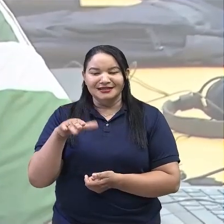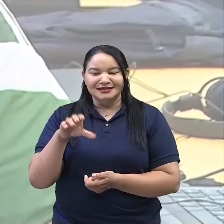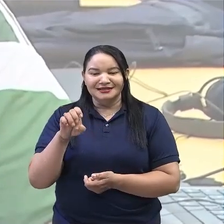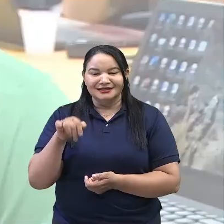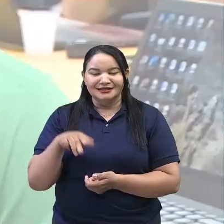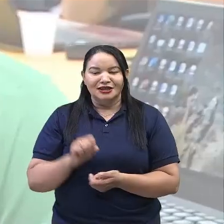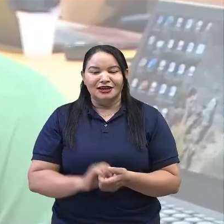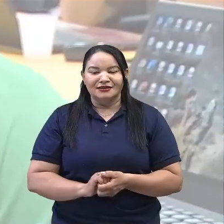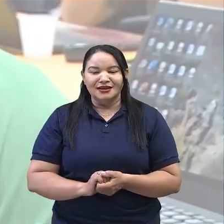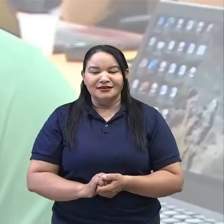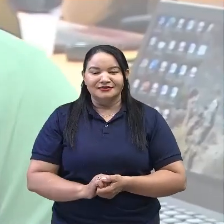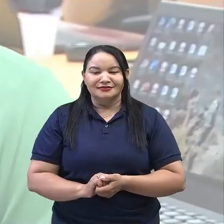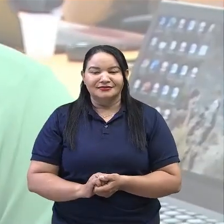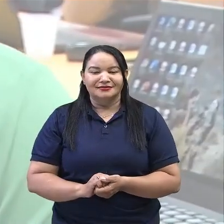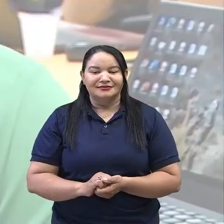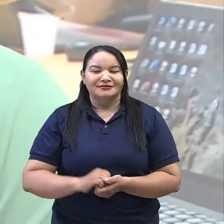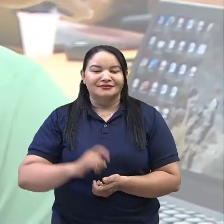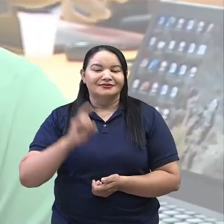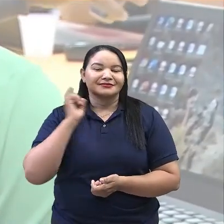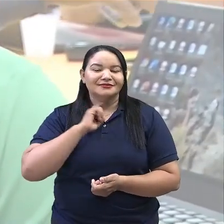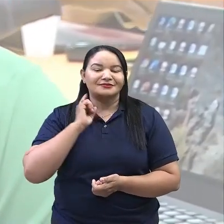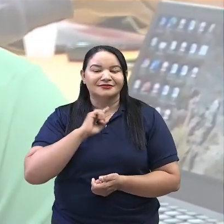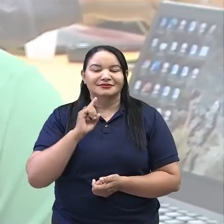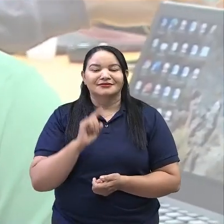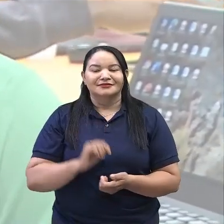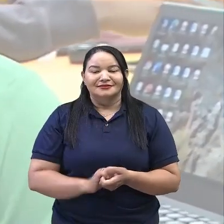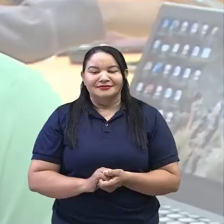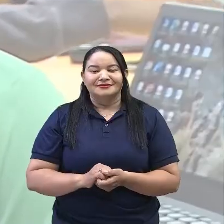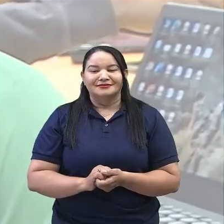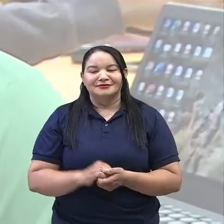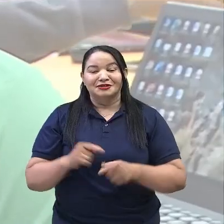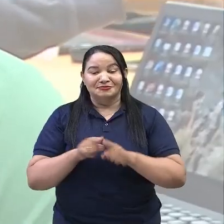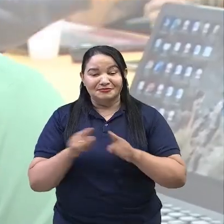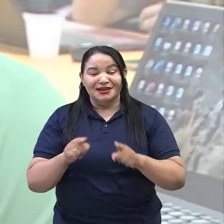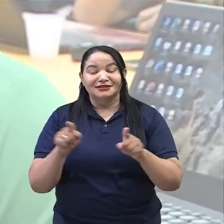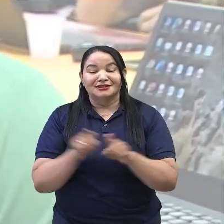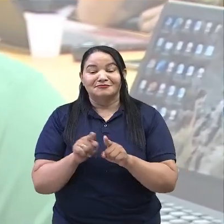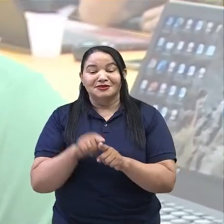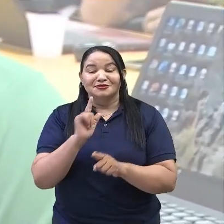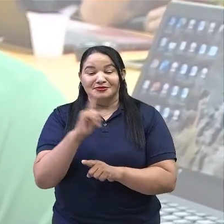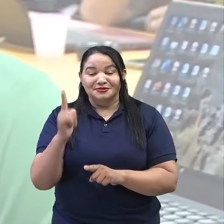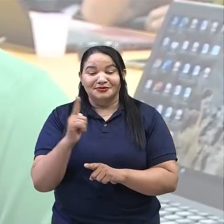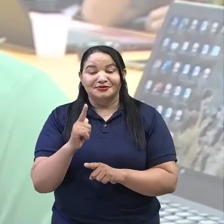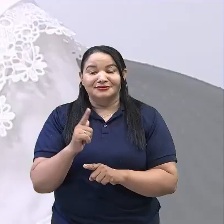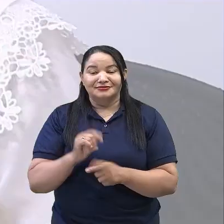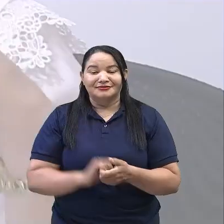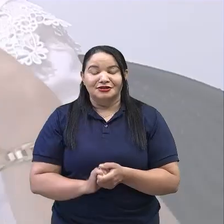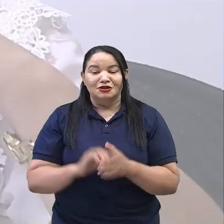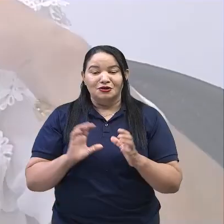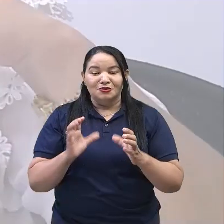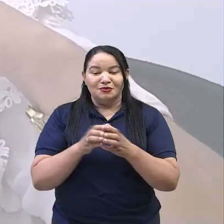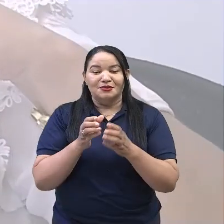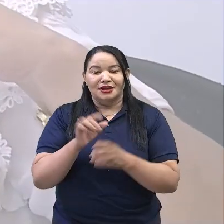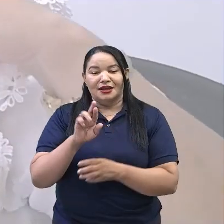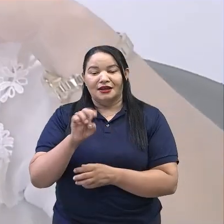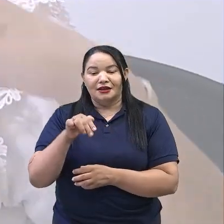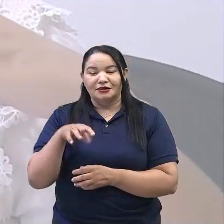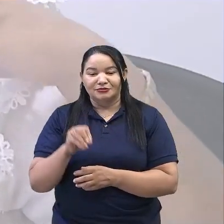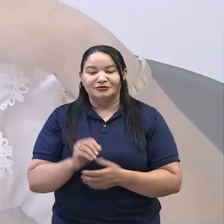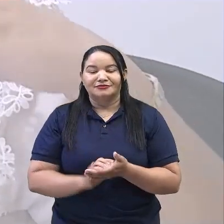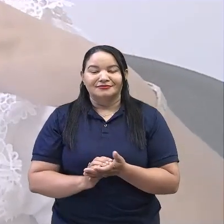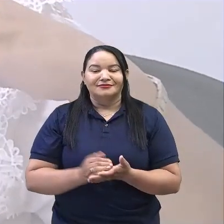Flamengo. Torço para o Flamengo, porém também tenho meu time de coração, Clube do Remo. Com